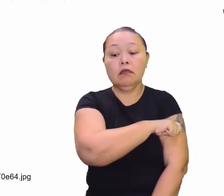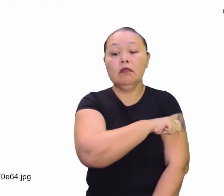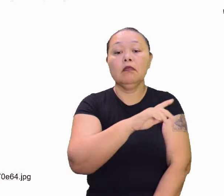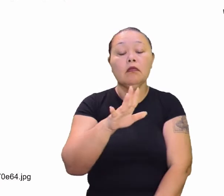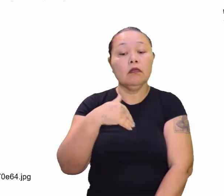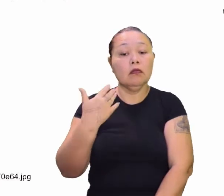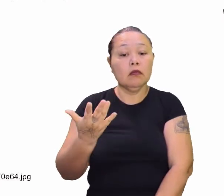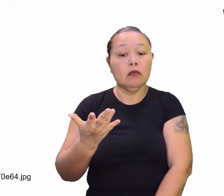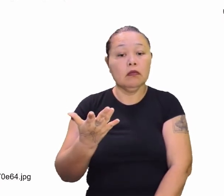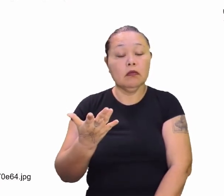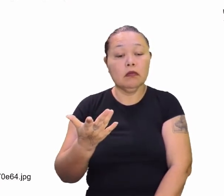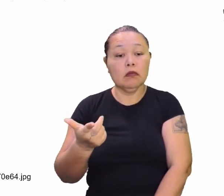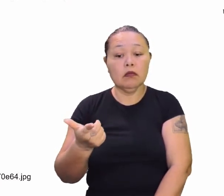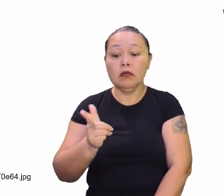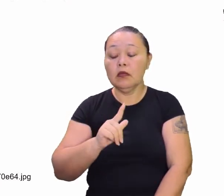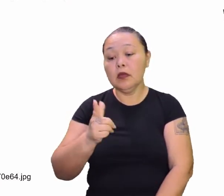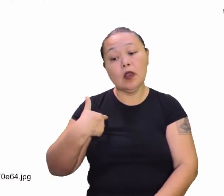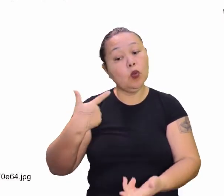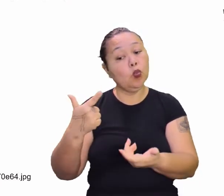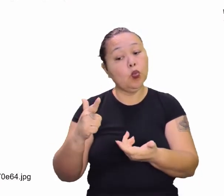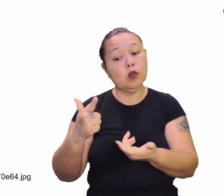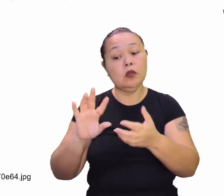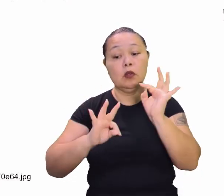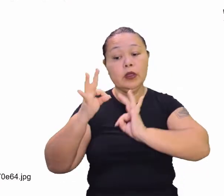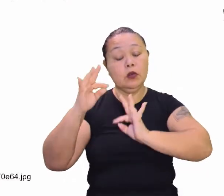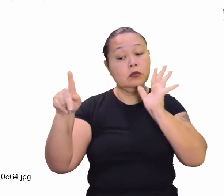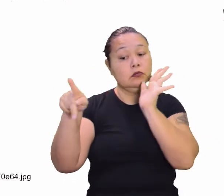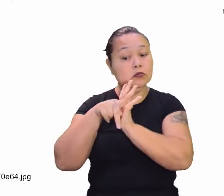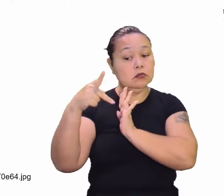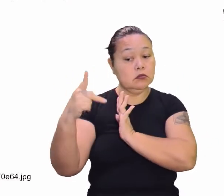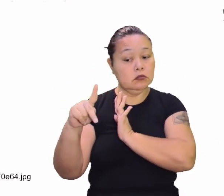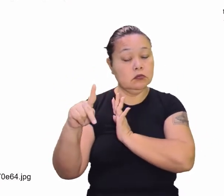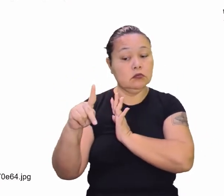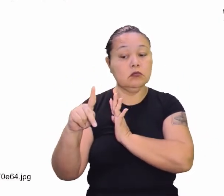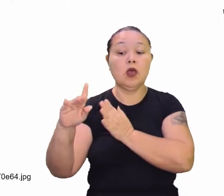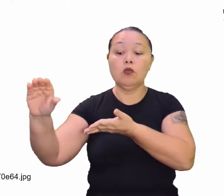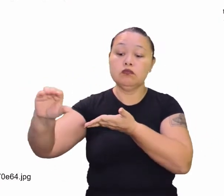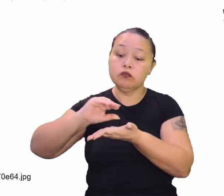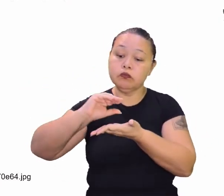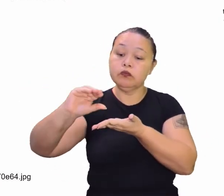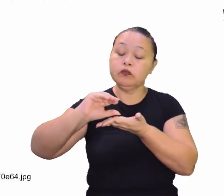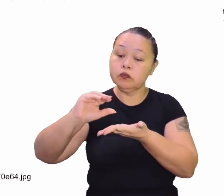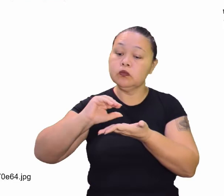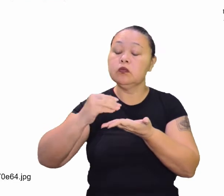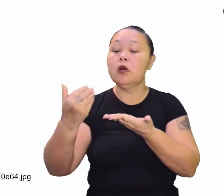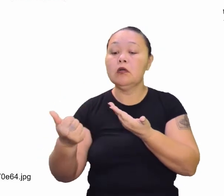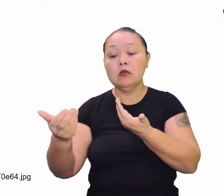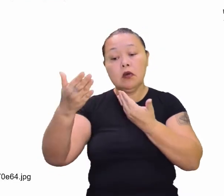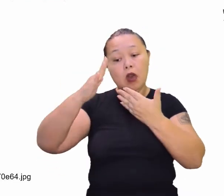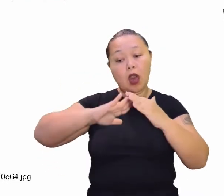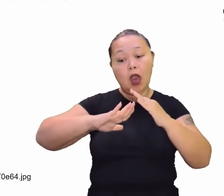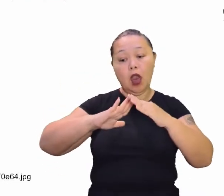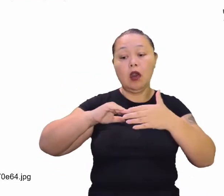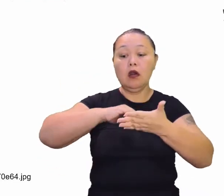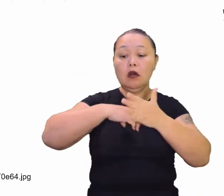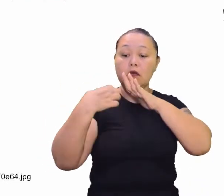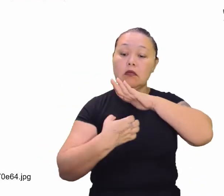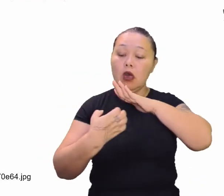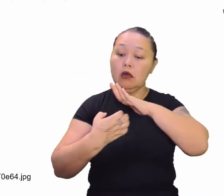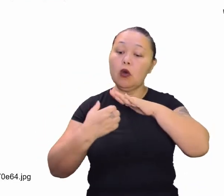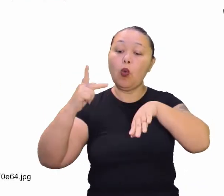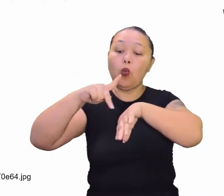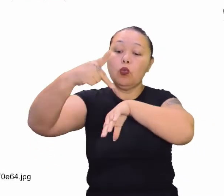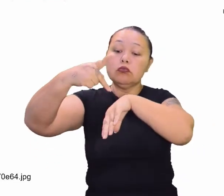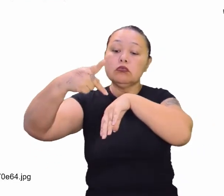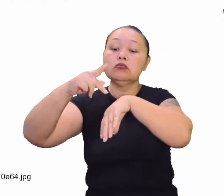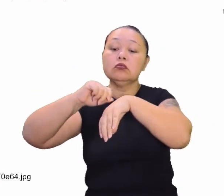que não é uma tecnologia deles. É investimento de multinacionais que utilizam desses países